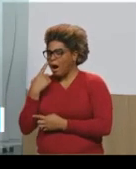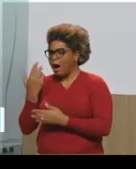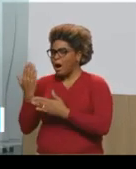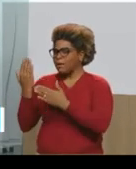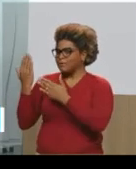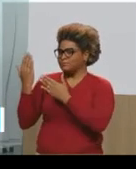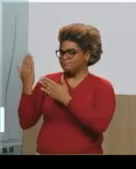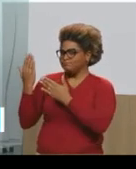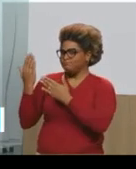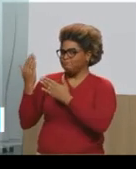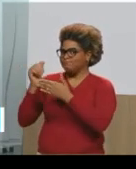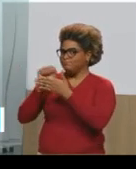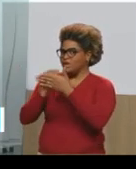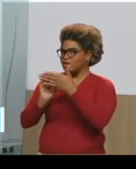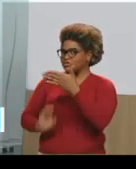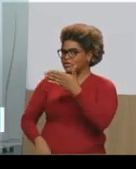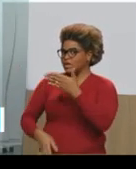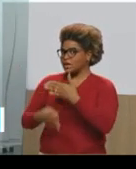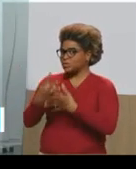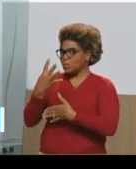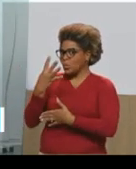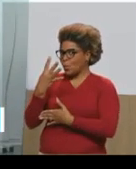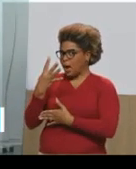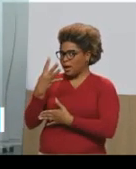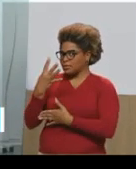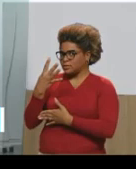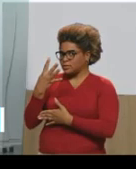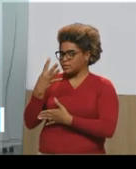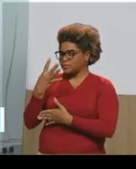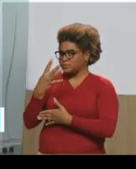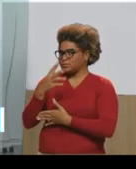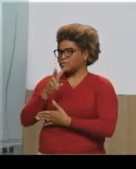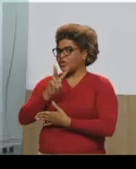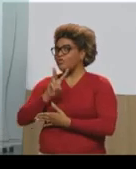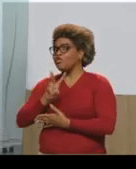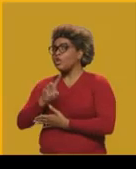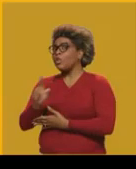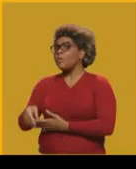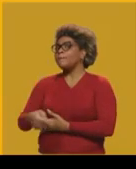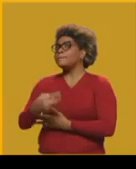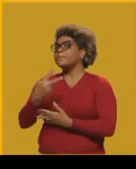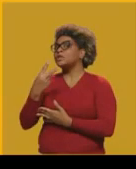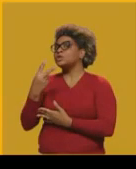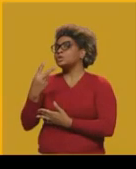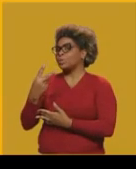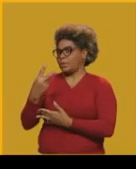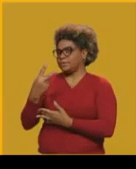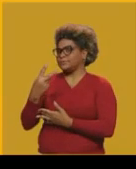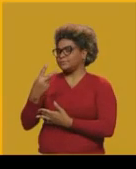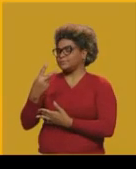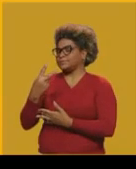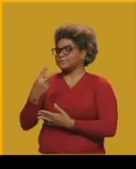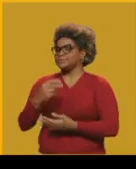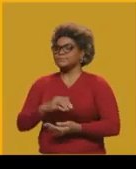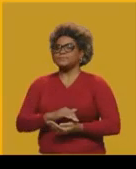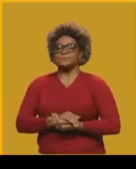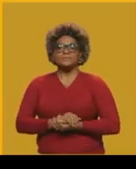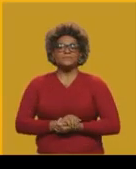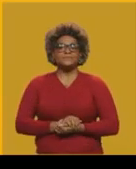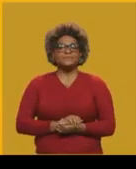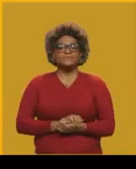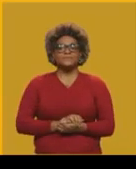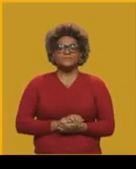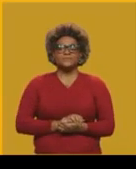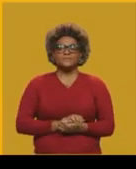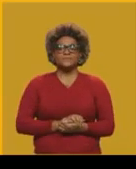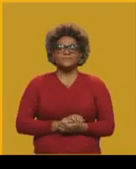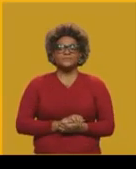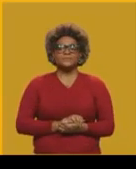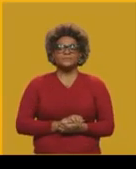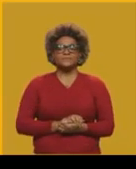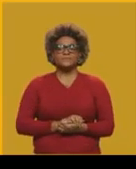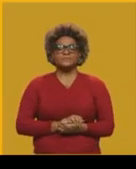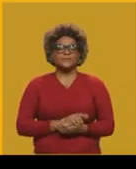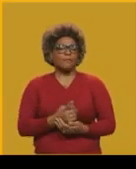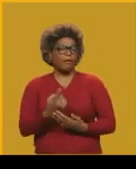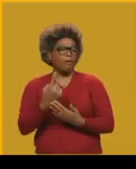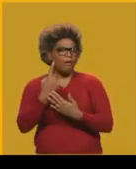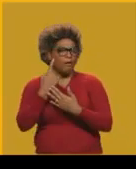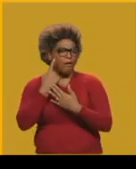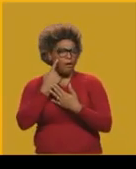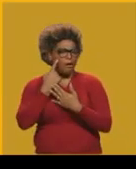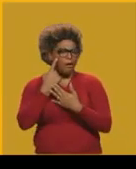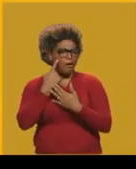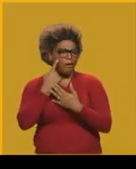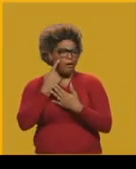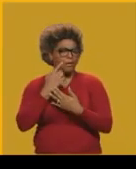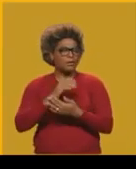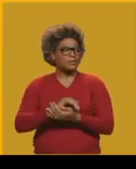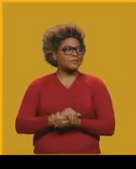página 62. Nós vamos escrever as fórmulas estruturais dos seguintes compostos, ok? Então, vamos lá.